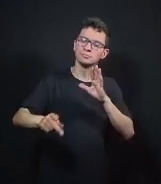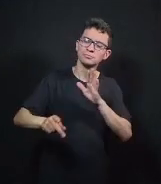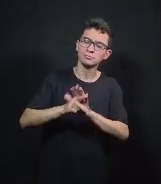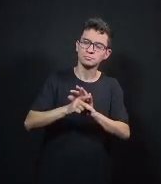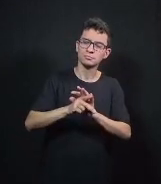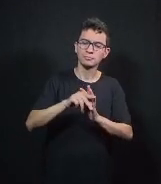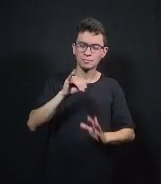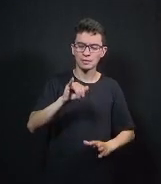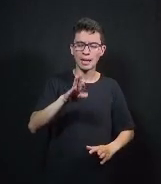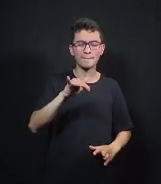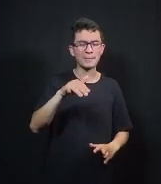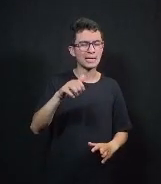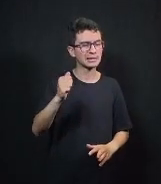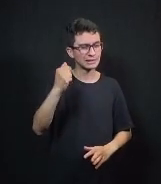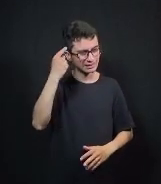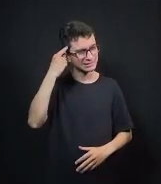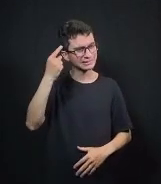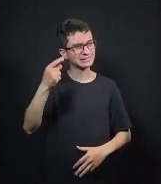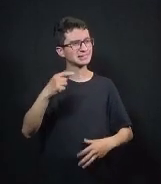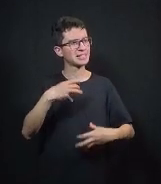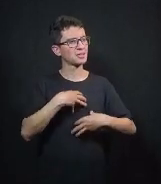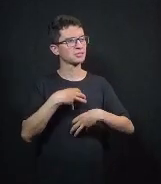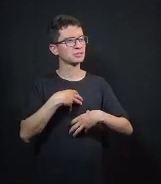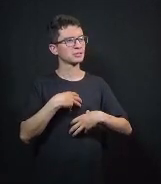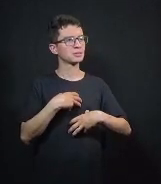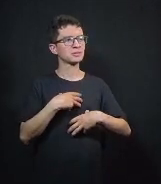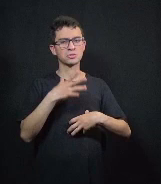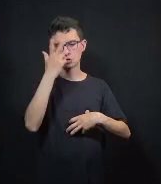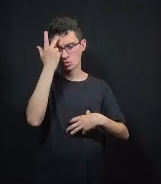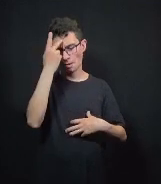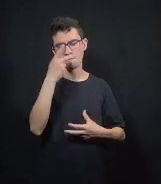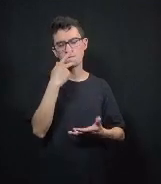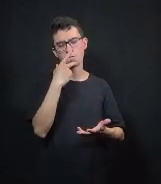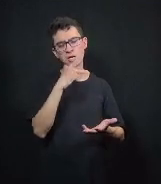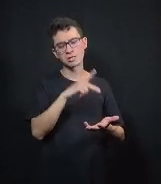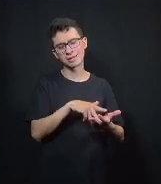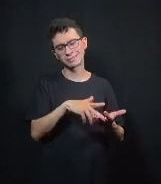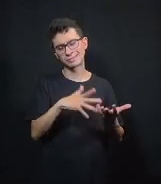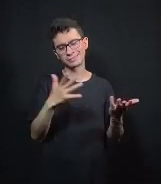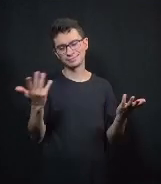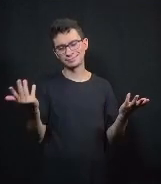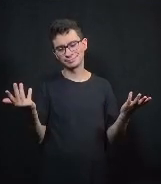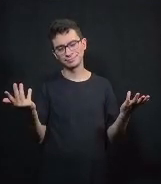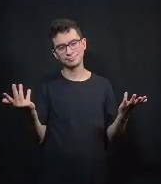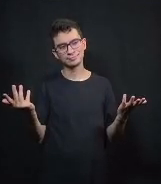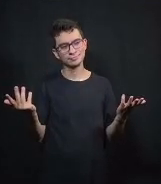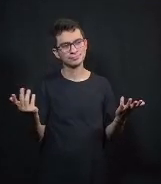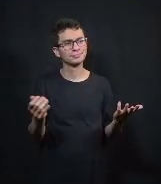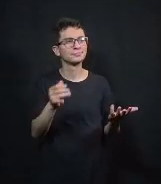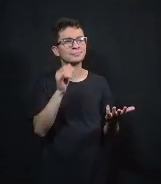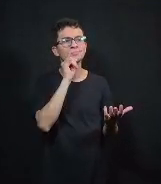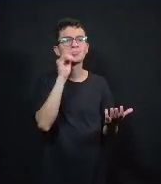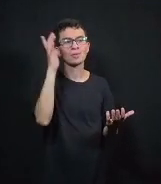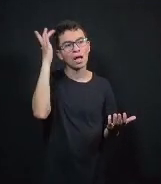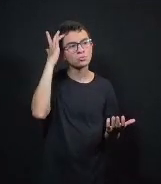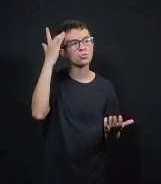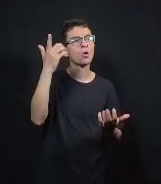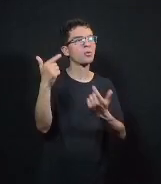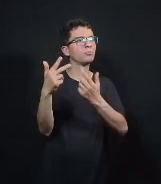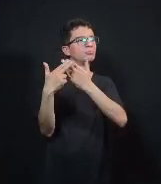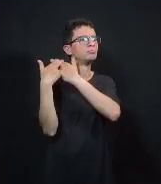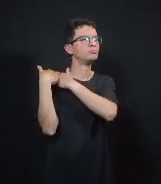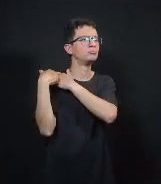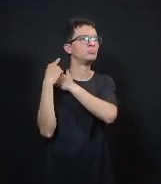dos meios de comunicação mais tradicionais, né? Os jornalistas, enfim. Eu acho que você tem um papel